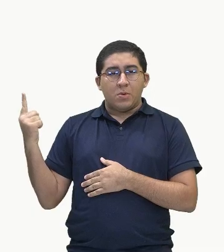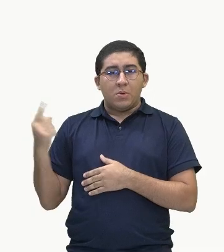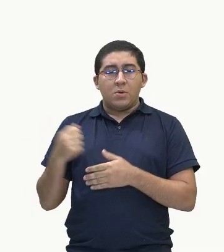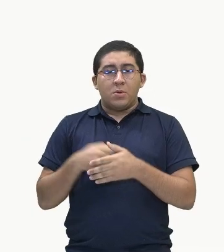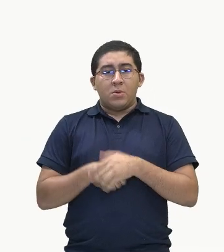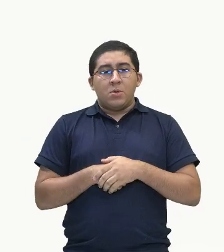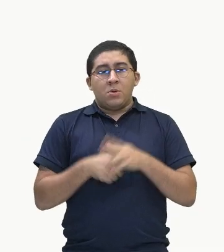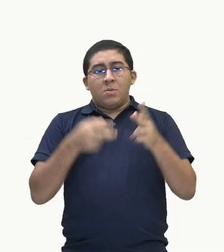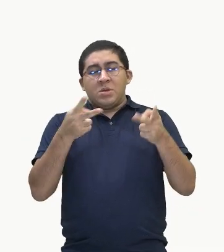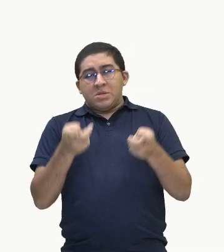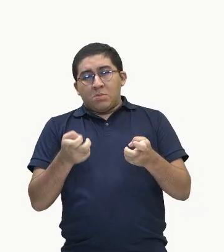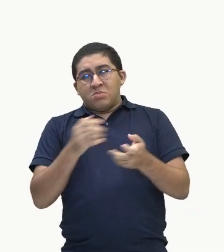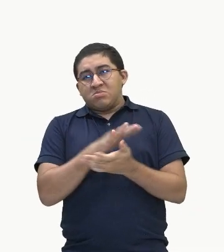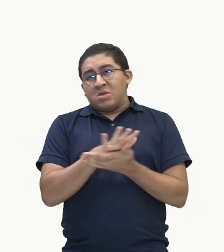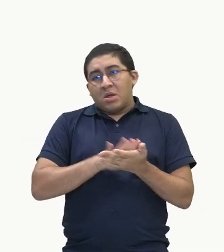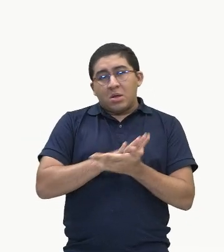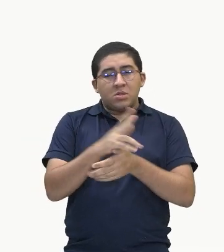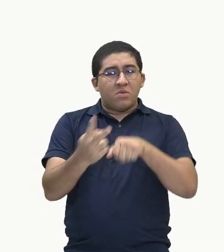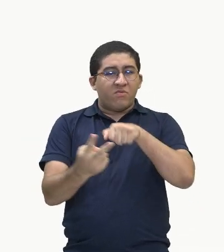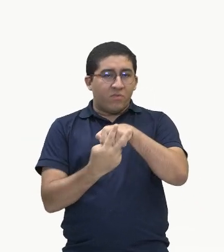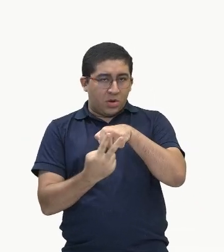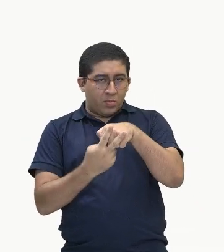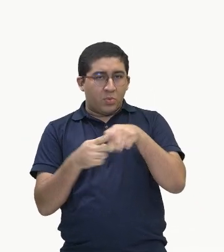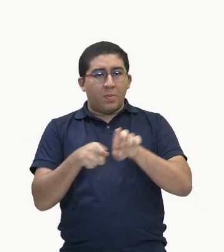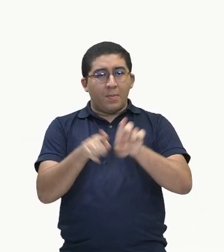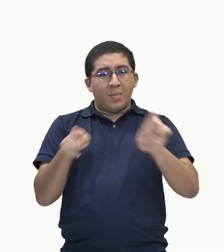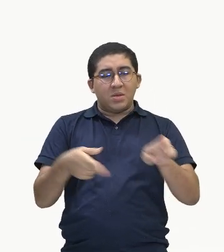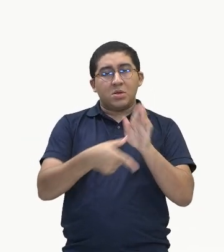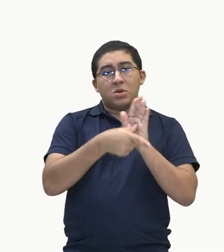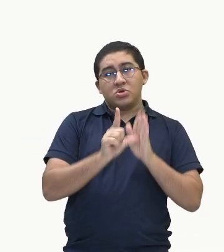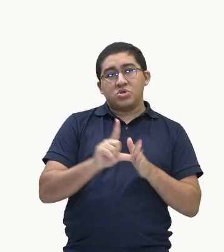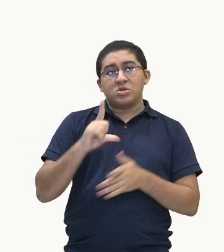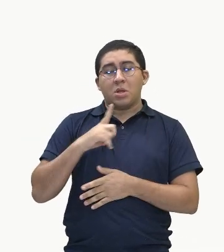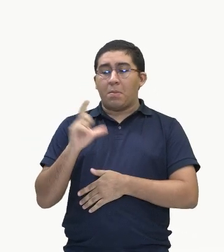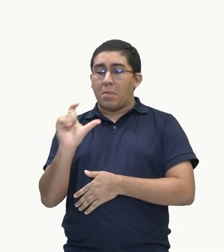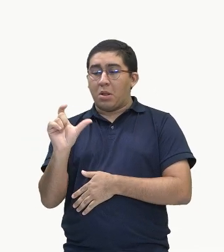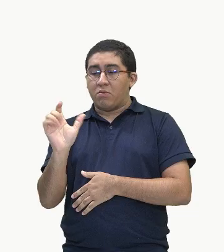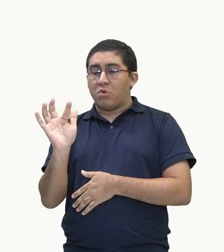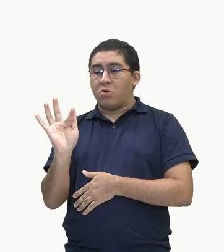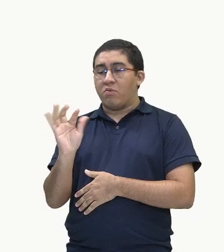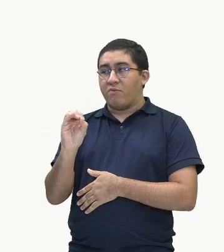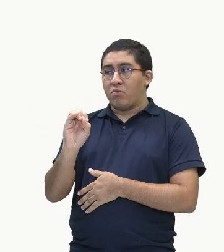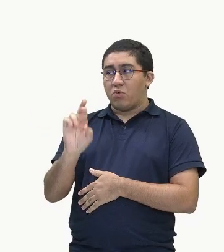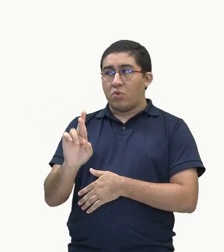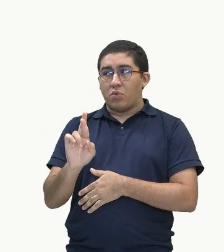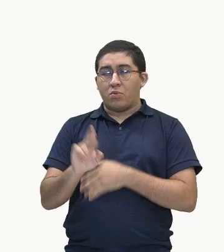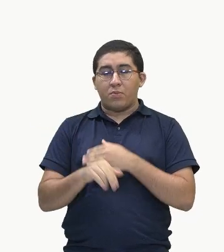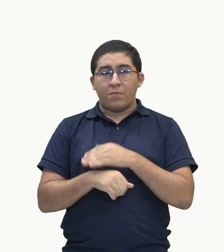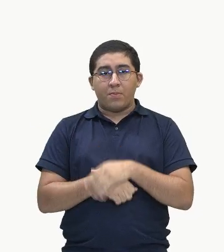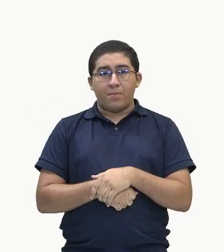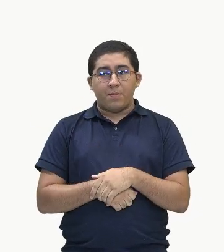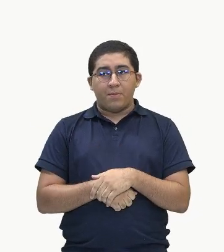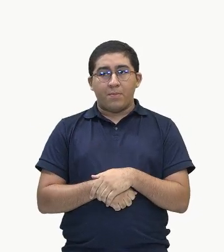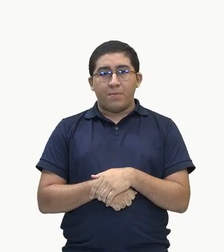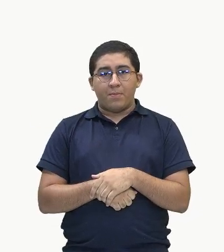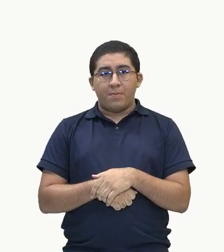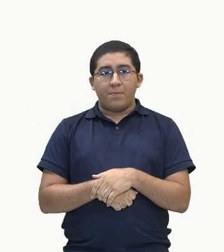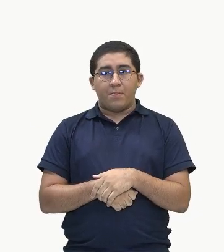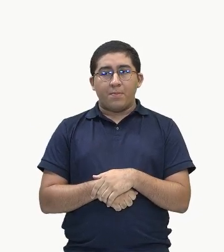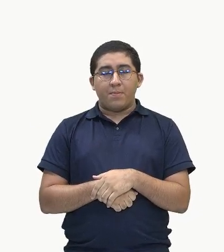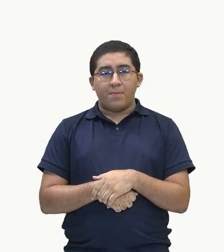não tenho o verbo ainda. E antes eu tenho essa palavra pequena aqui, que é considerada